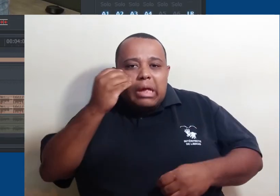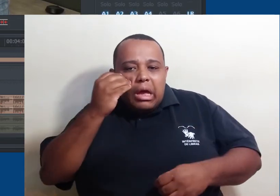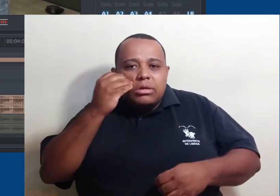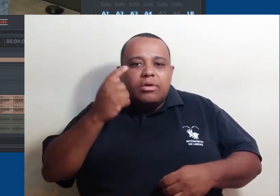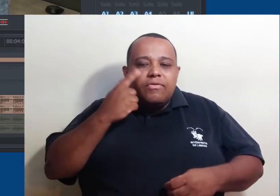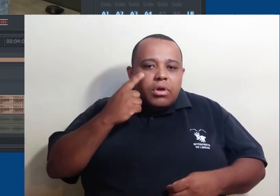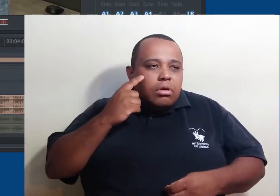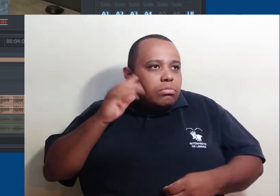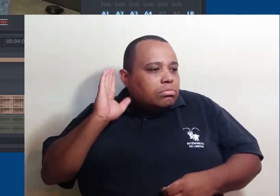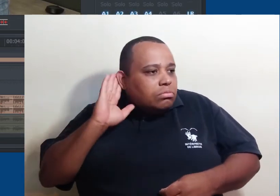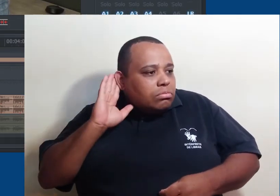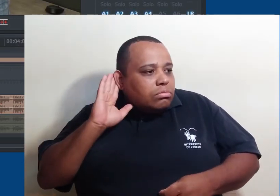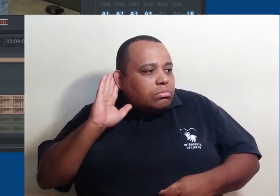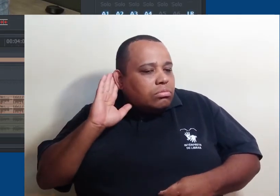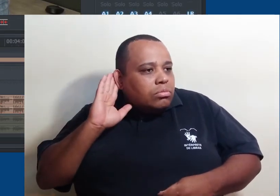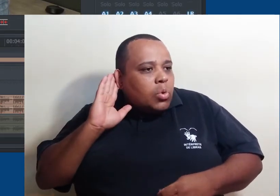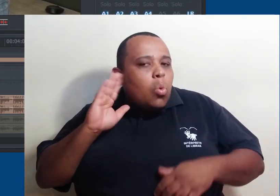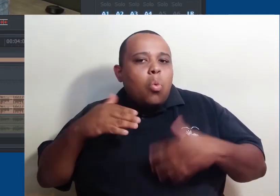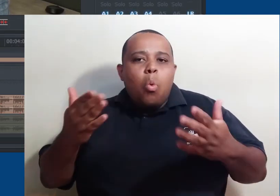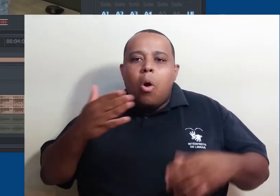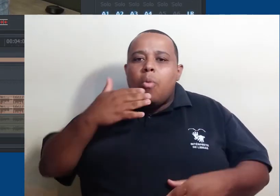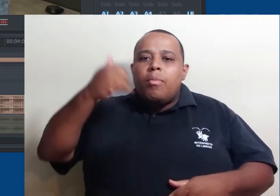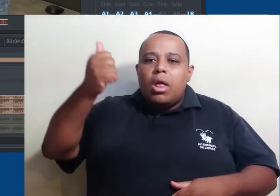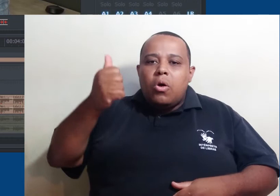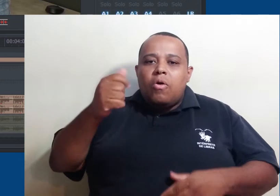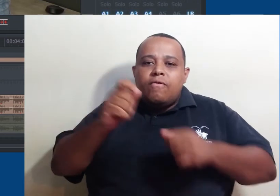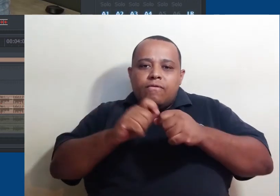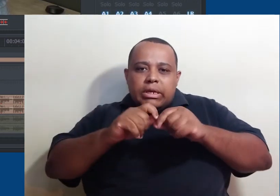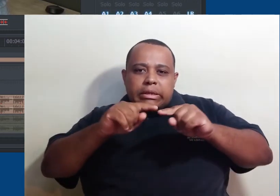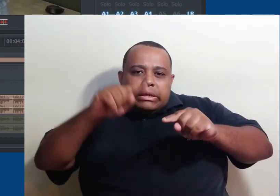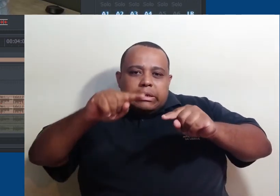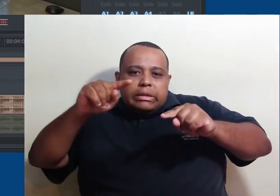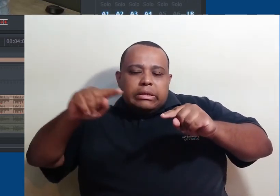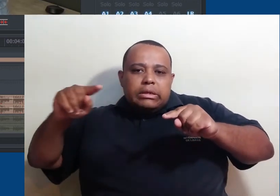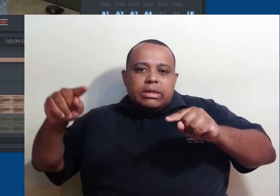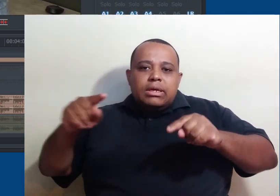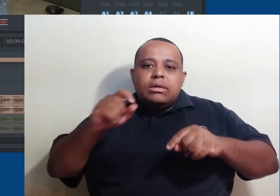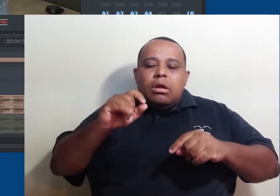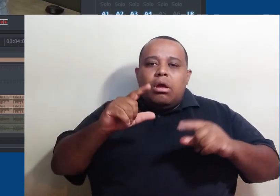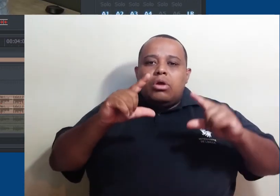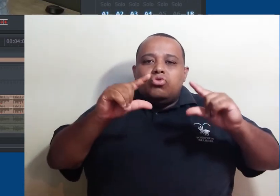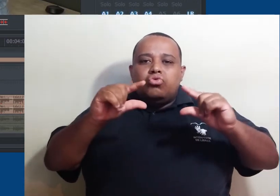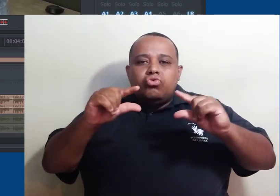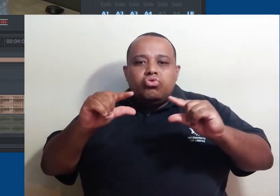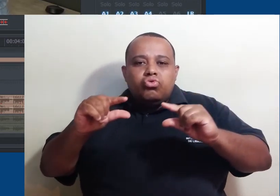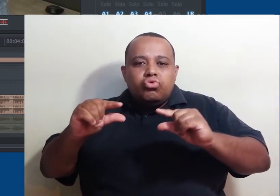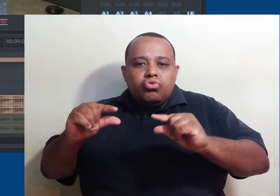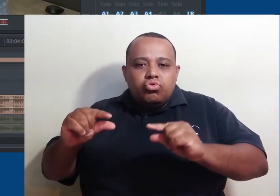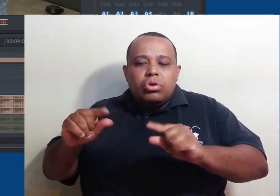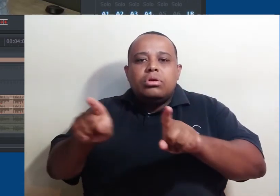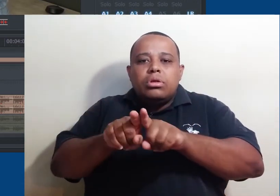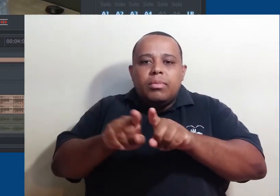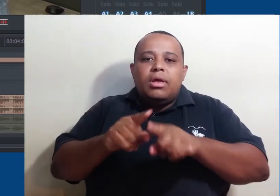pode ajustar esse Q Factor aqui para ver quanto que ele vai tirar. E note que se eu for diminuindo, ele vai abaixar isso aqui